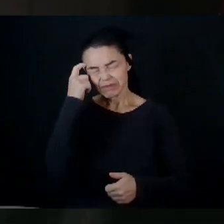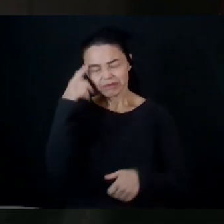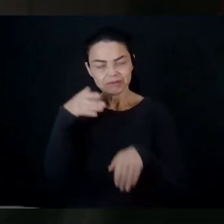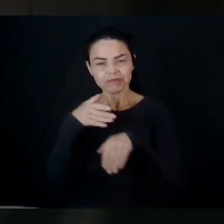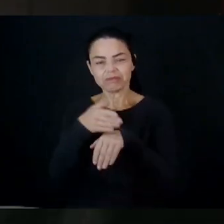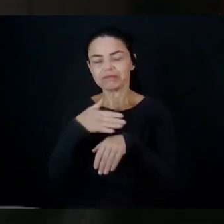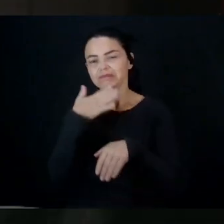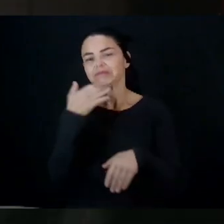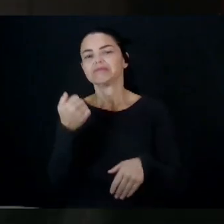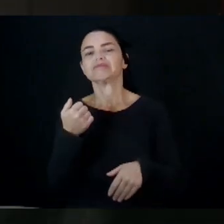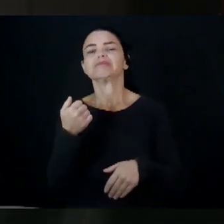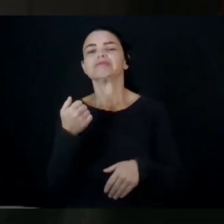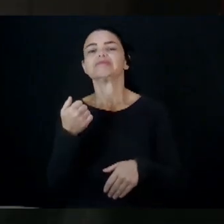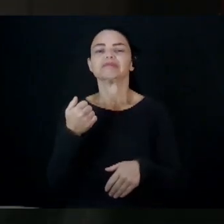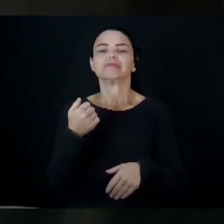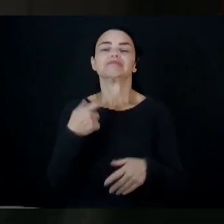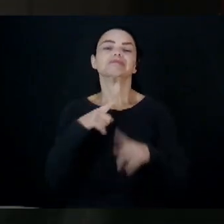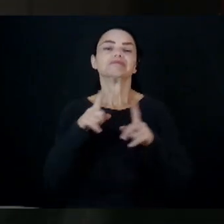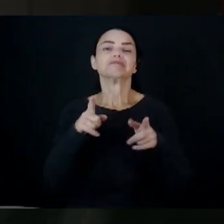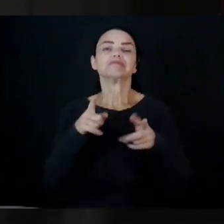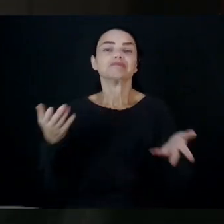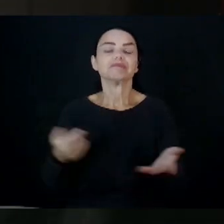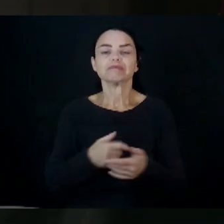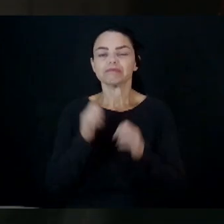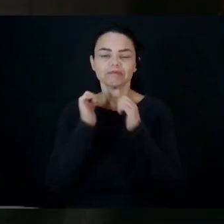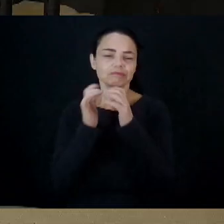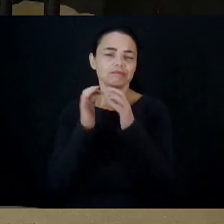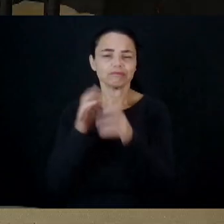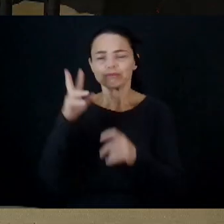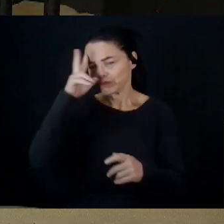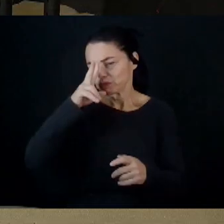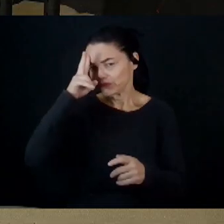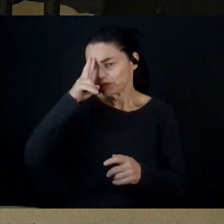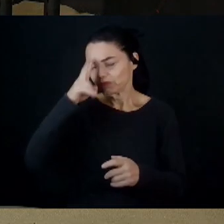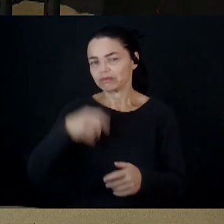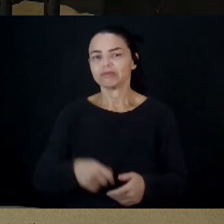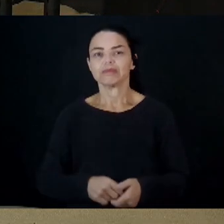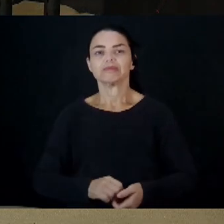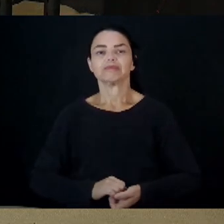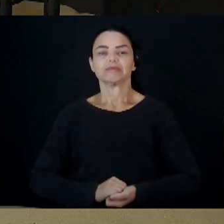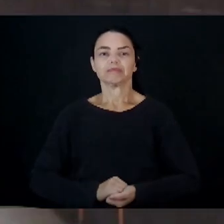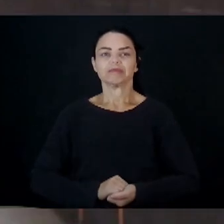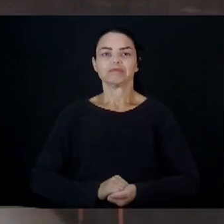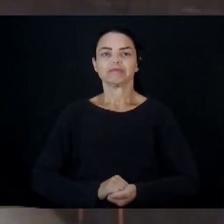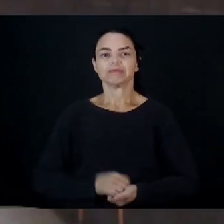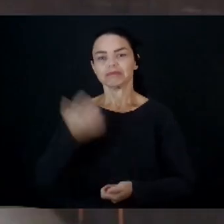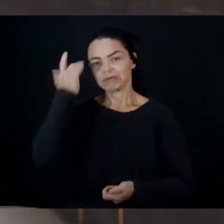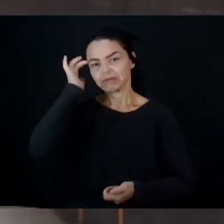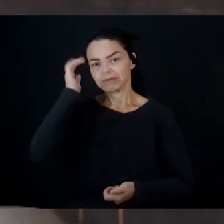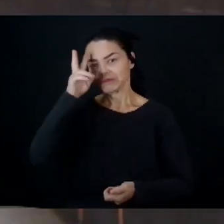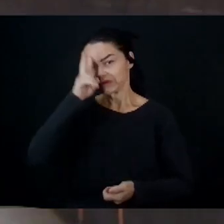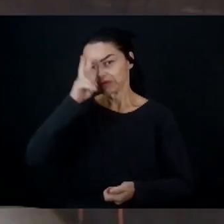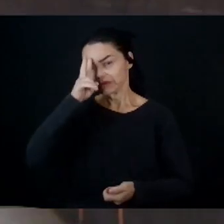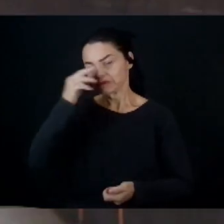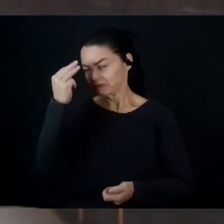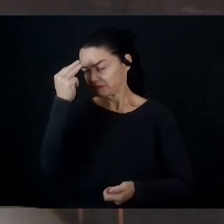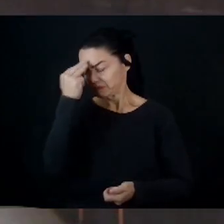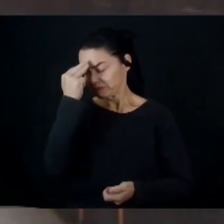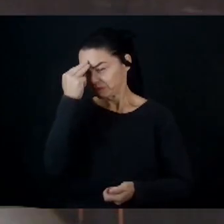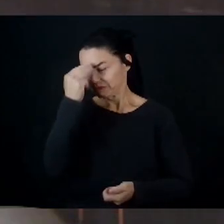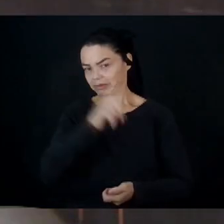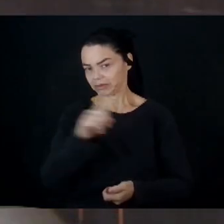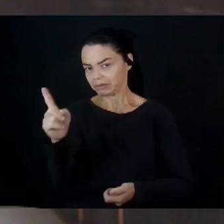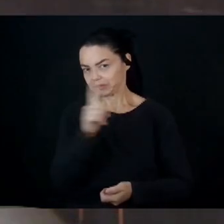né, essa questão aí cerebral, de memórias e tal. Eu acho que tem que lembrar que a memória, ela não é um